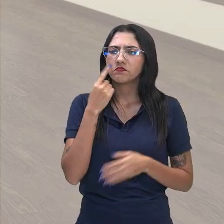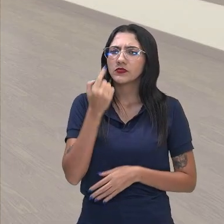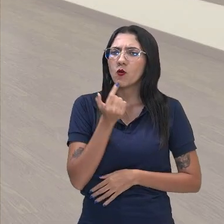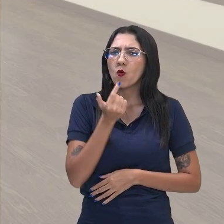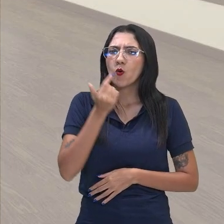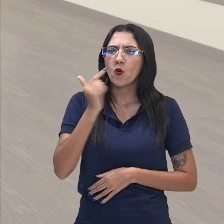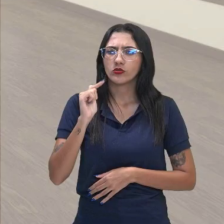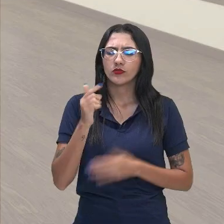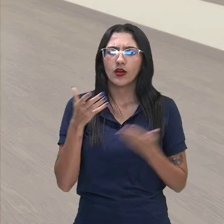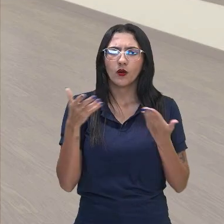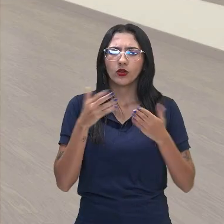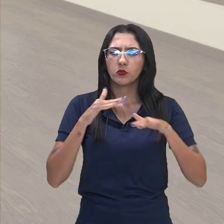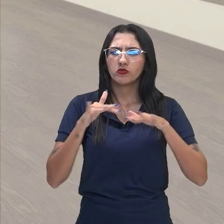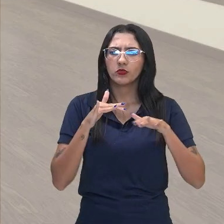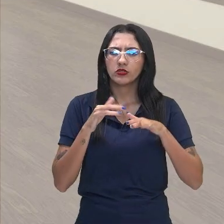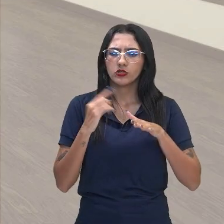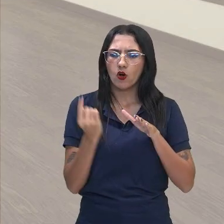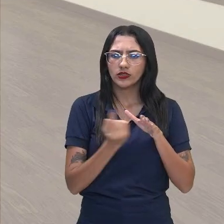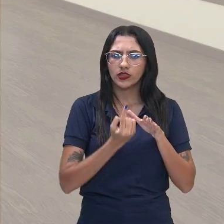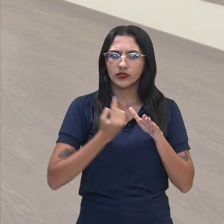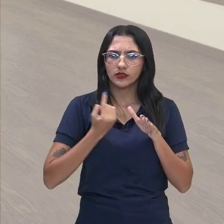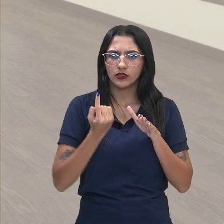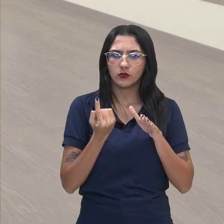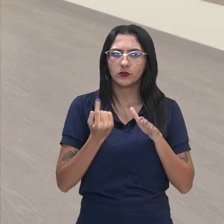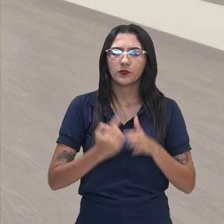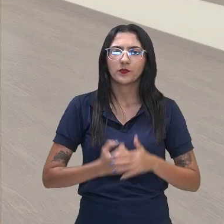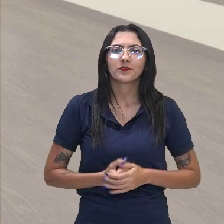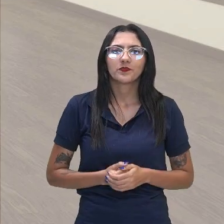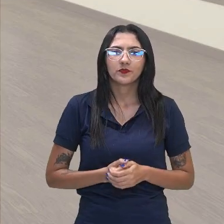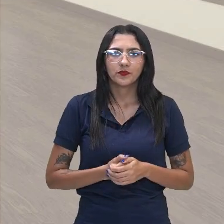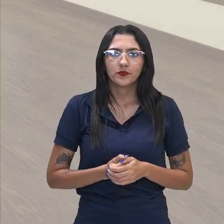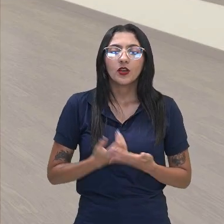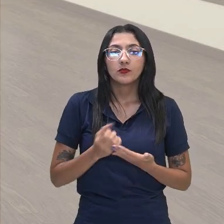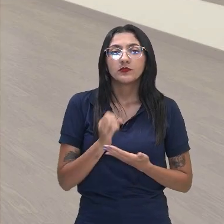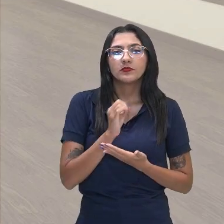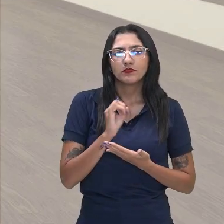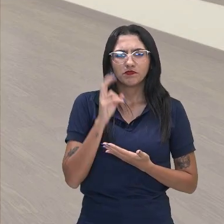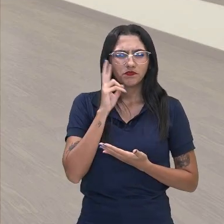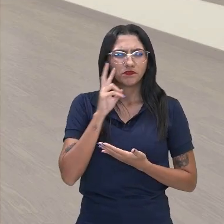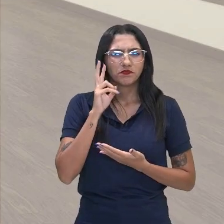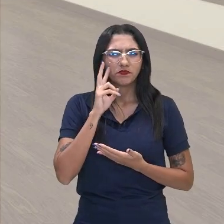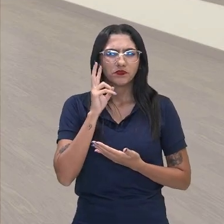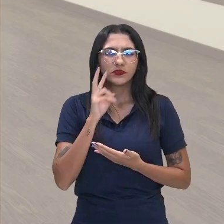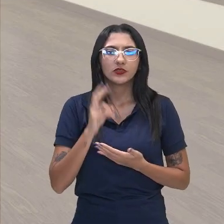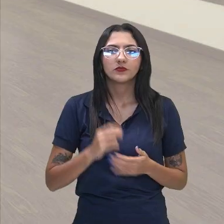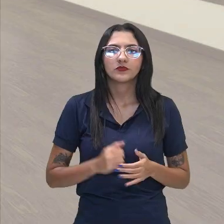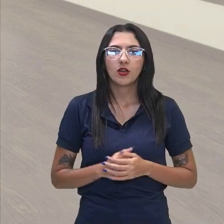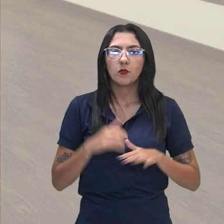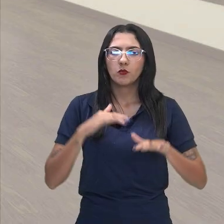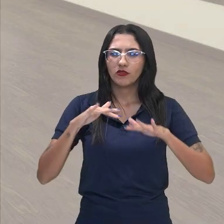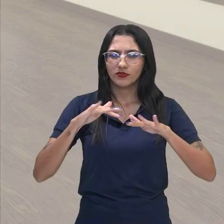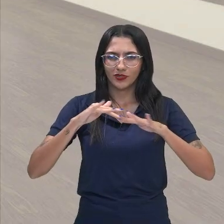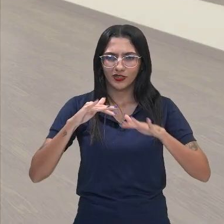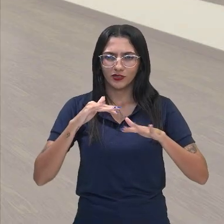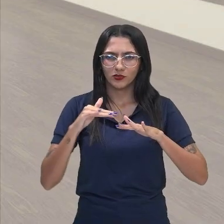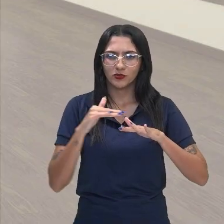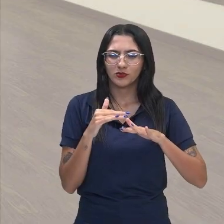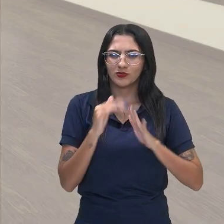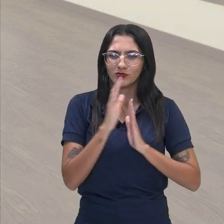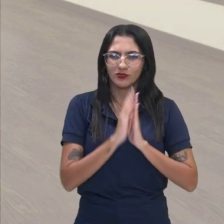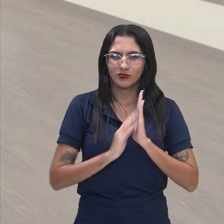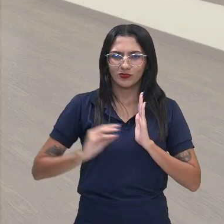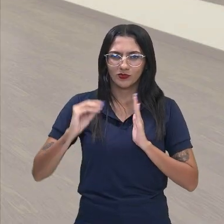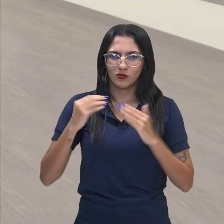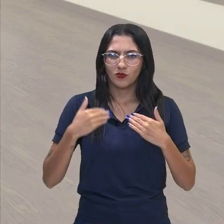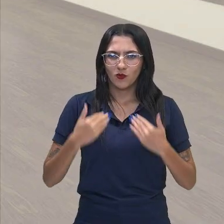da rotação. Olha só, quando a gente falava há pouco da questão do para fora e para dentro, percebe que eu